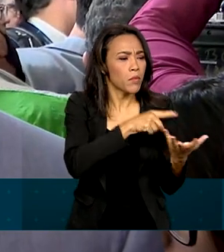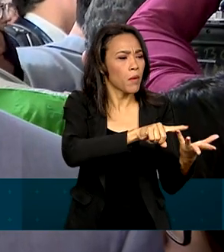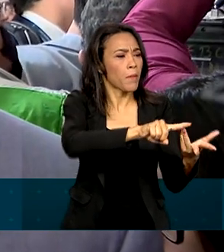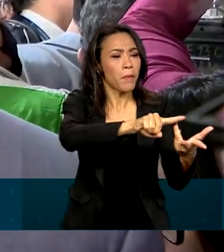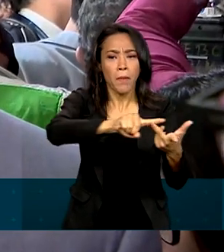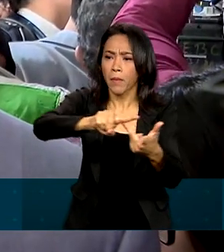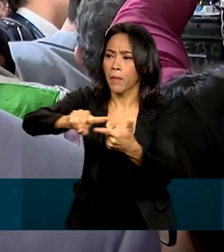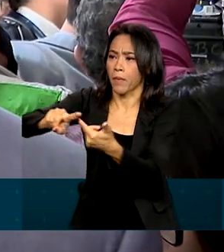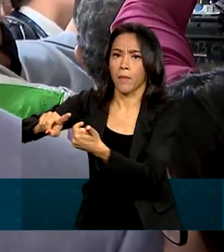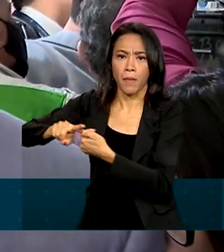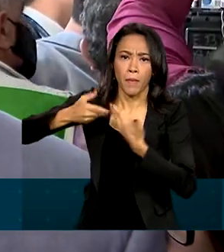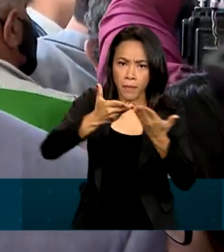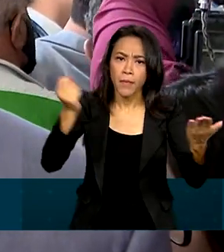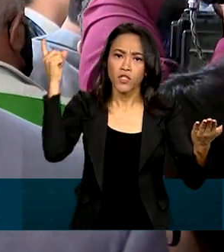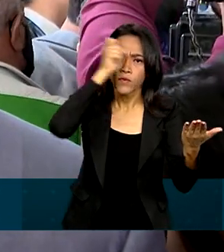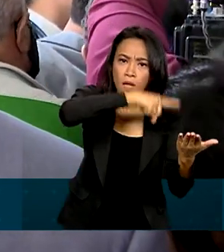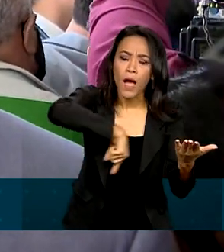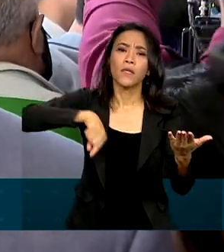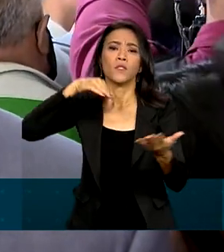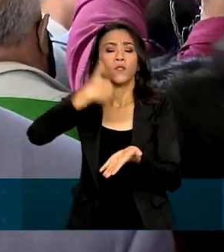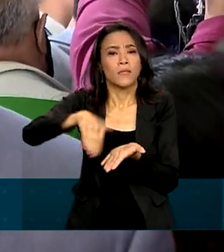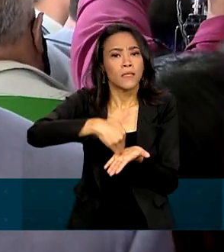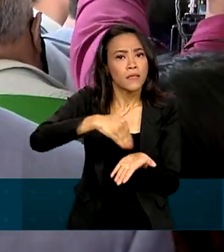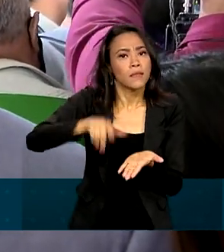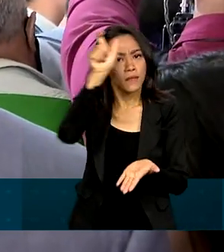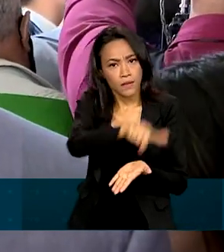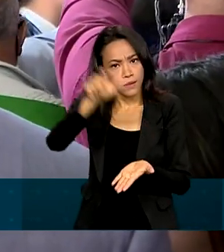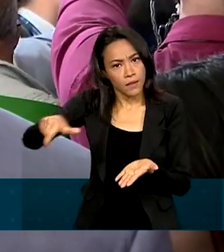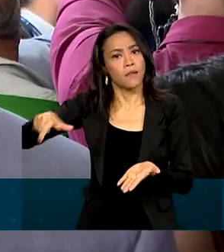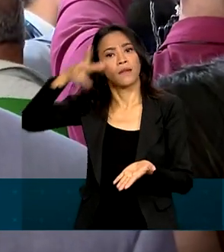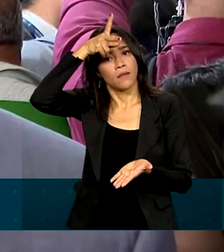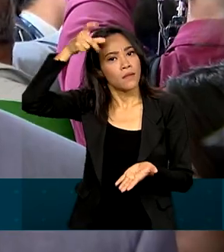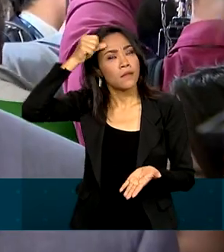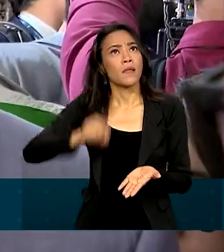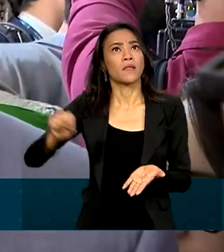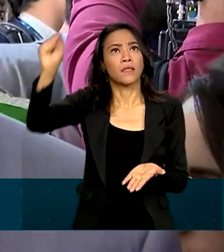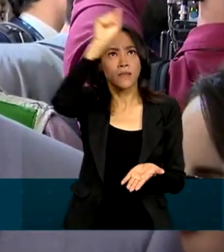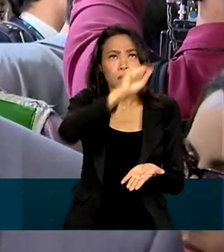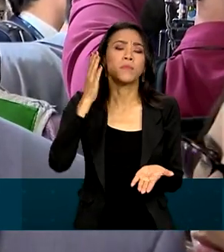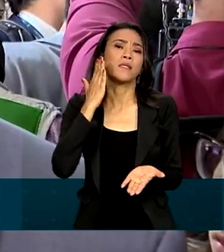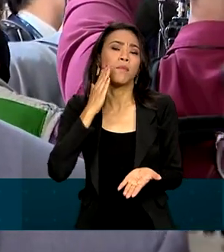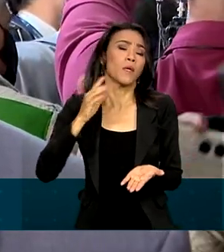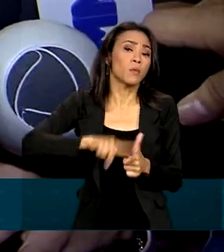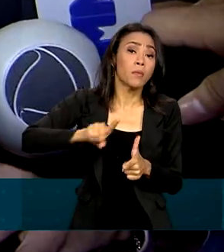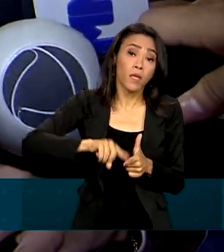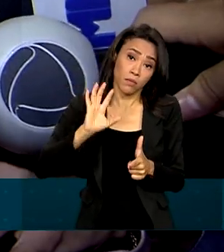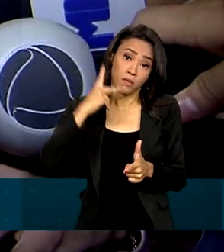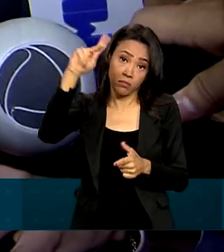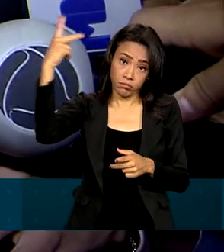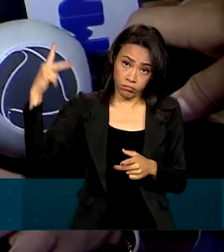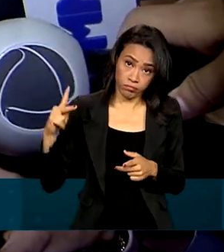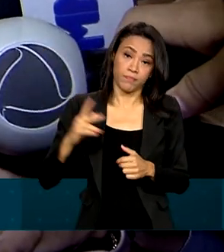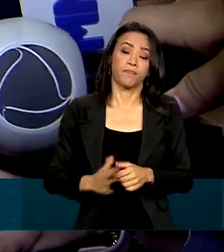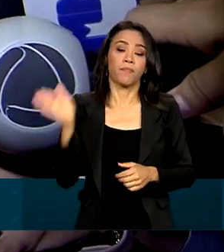demandas e as dificuldades, tanto dos secretários municipais, estaduais, governadores e prefeitos que estão tendo em relação à educação nesse país. Também